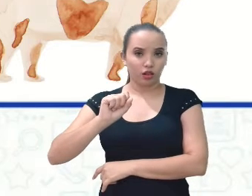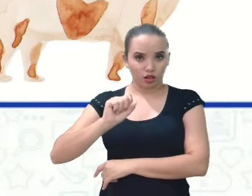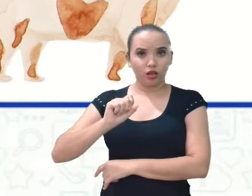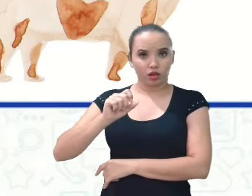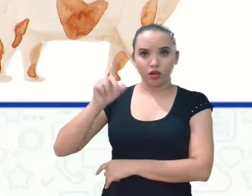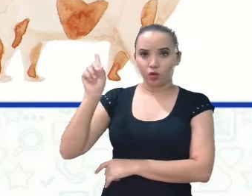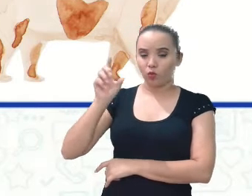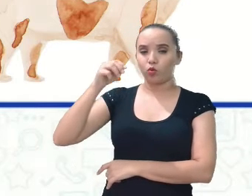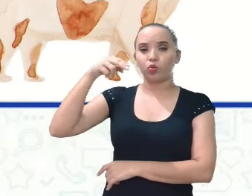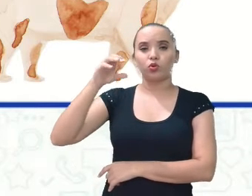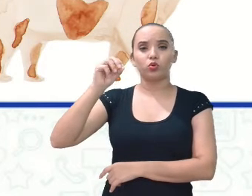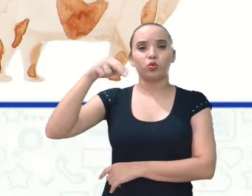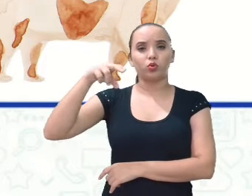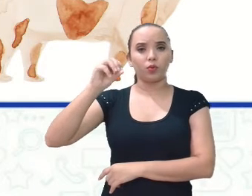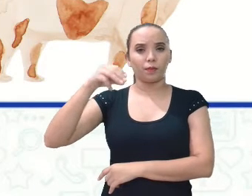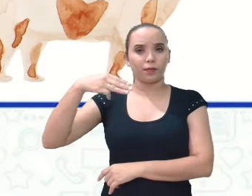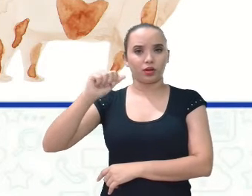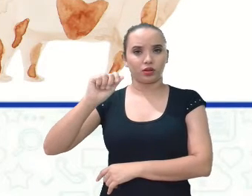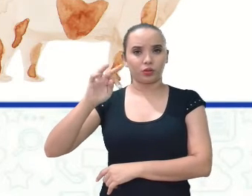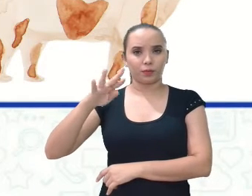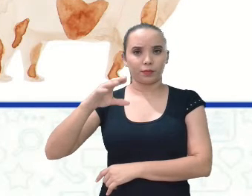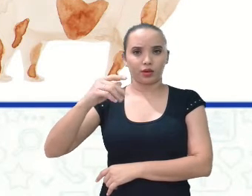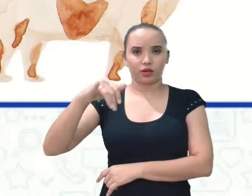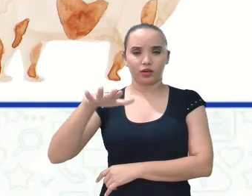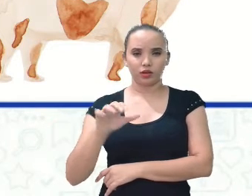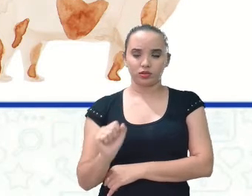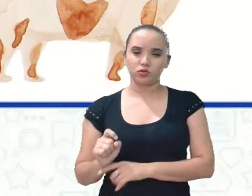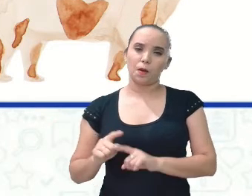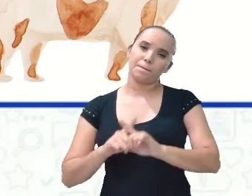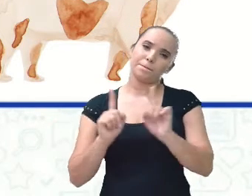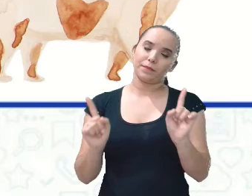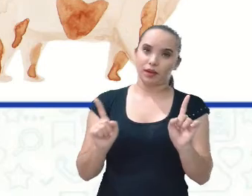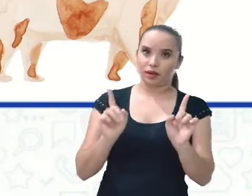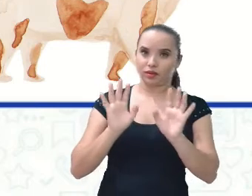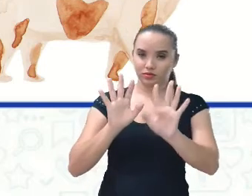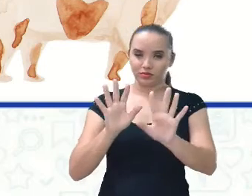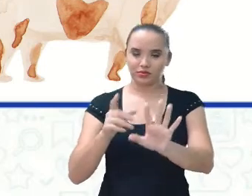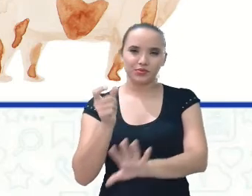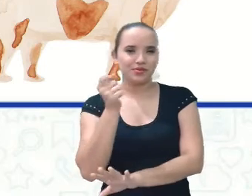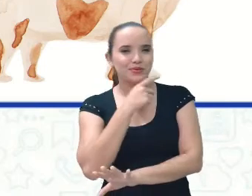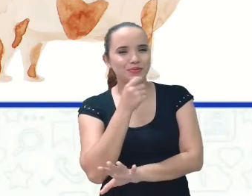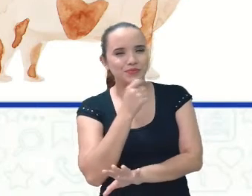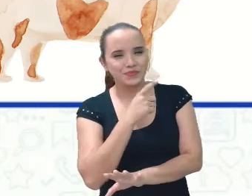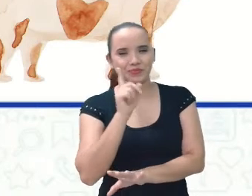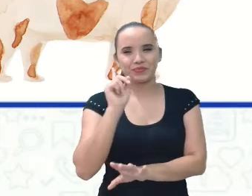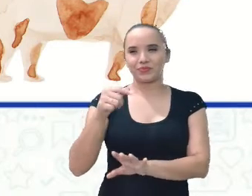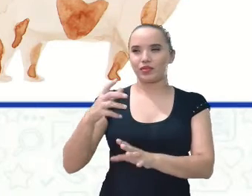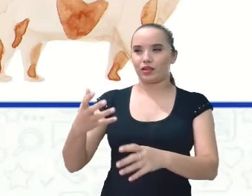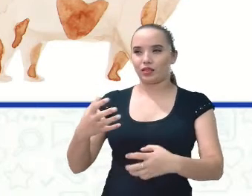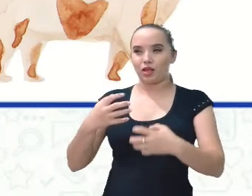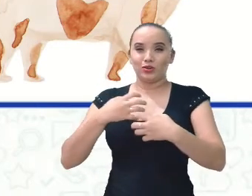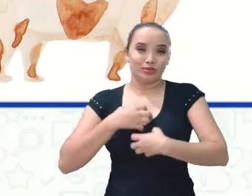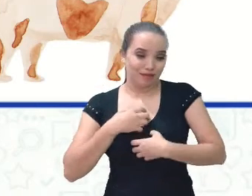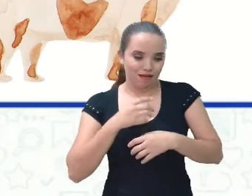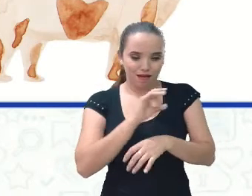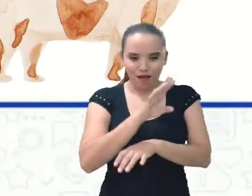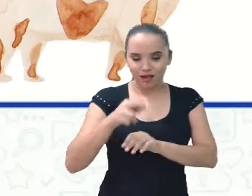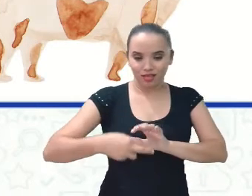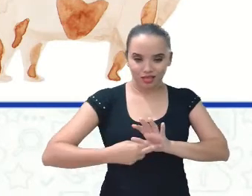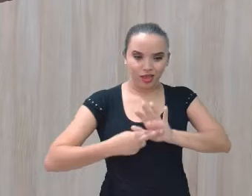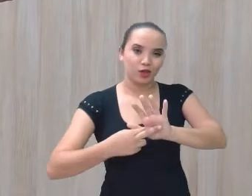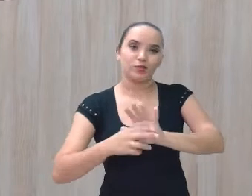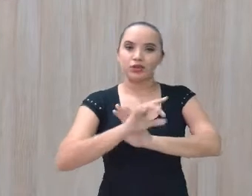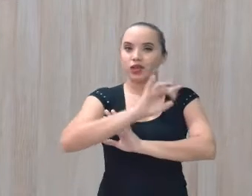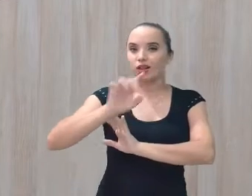gente? Todas as línguas têm onomatopeia. Agora, é engraçado que a forma de representação da onomatopeia em